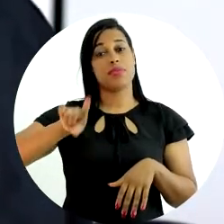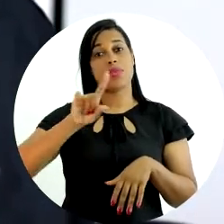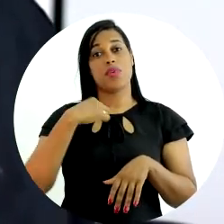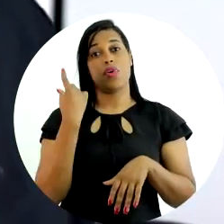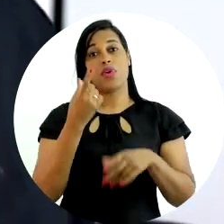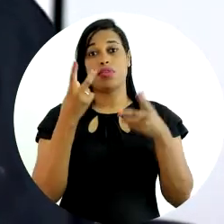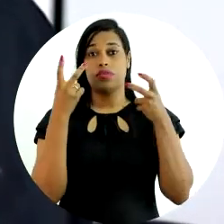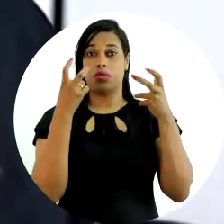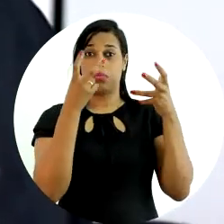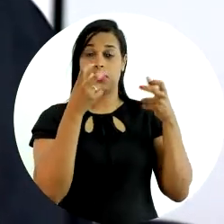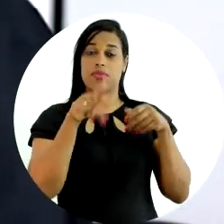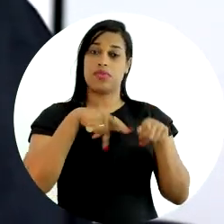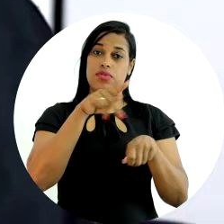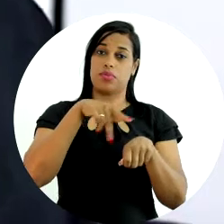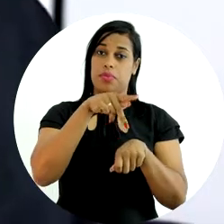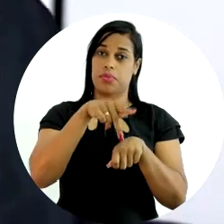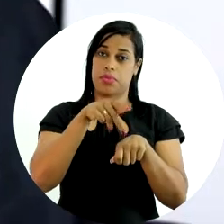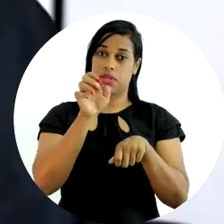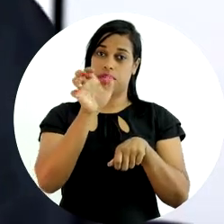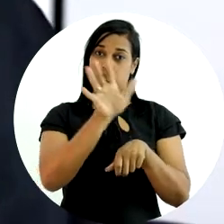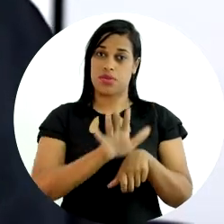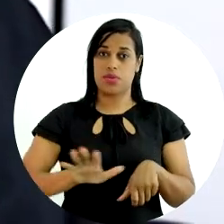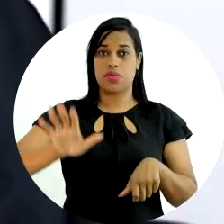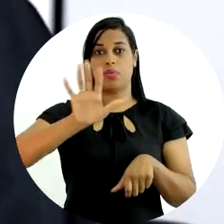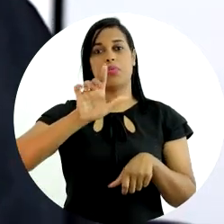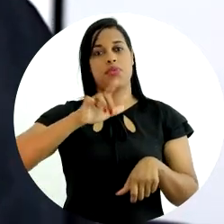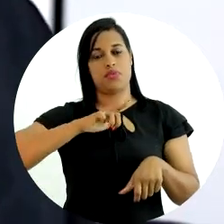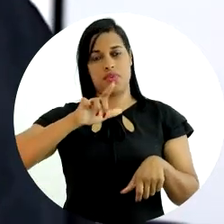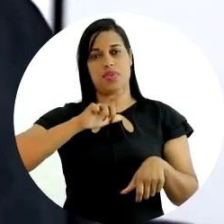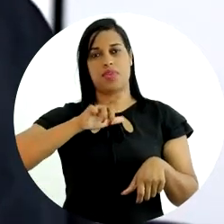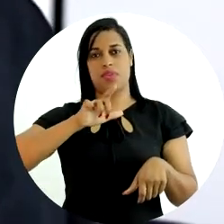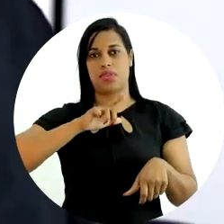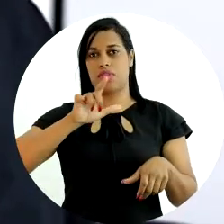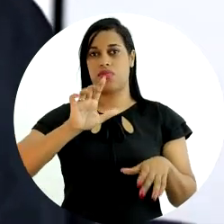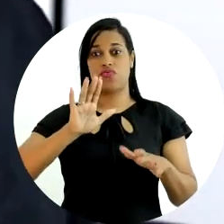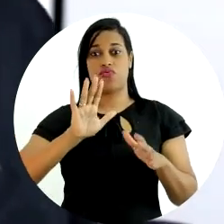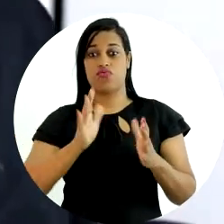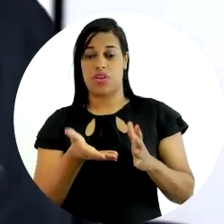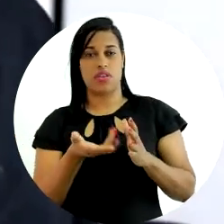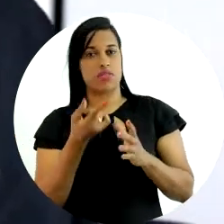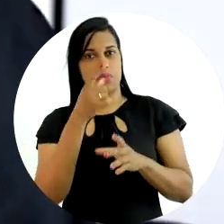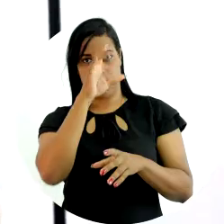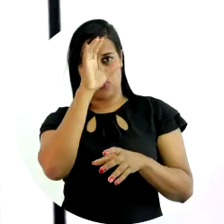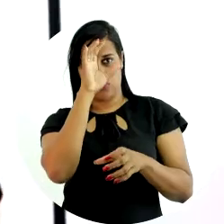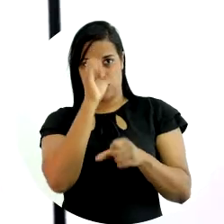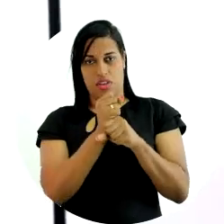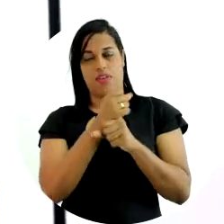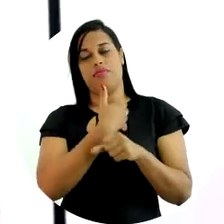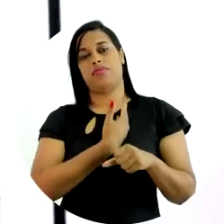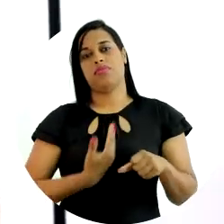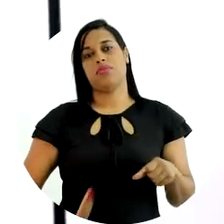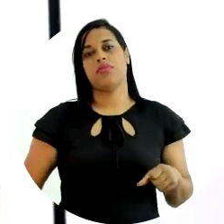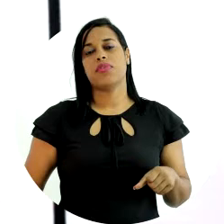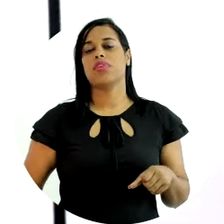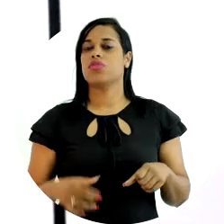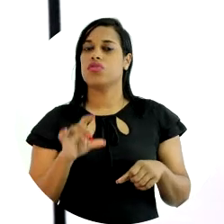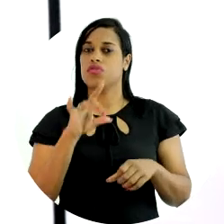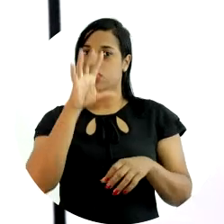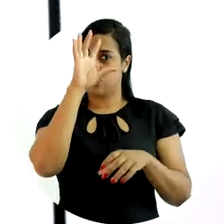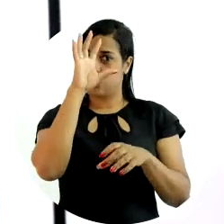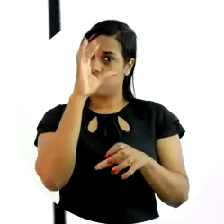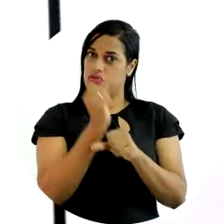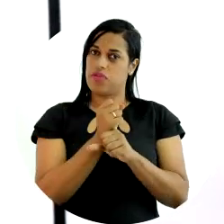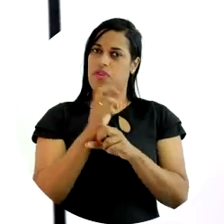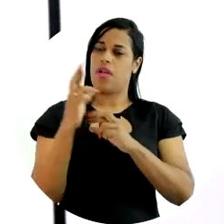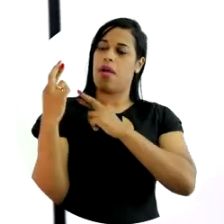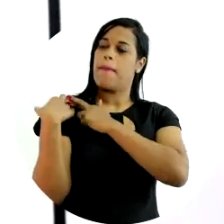se nós observarmos hoje, ainda os países europeus que têm reis, eles hoje já não são mais chefes de governo, eles são apenas chefes